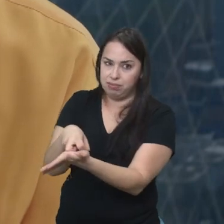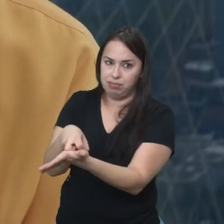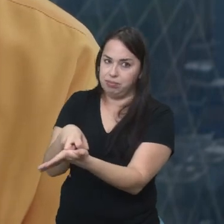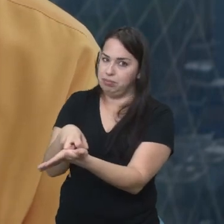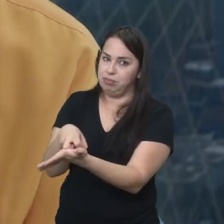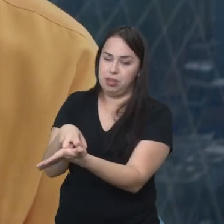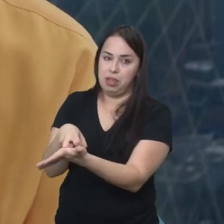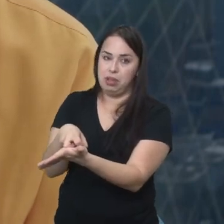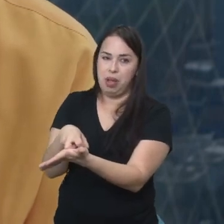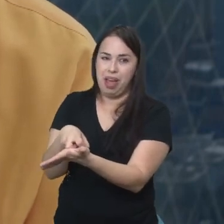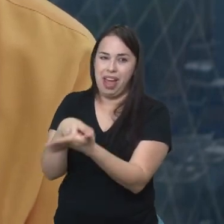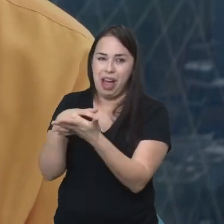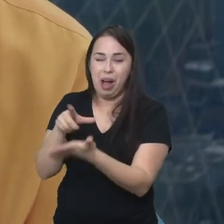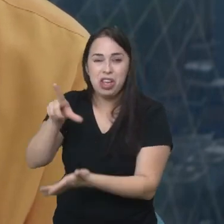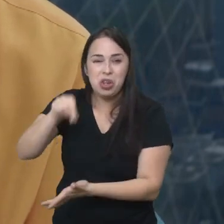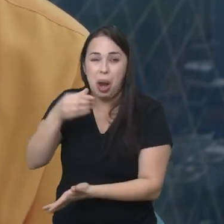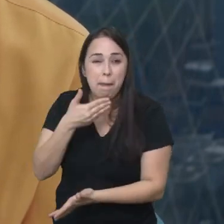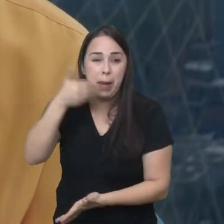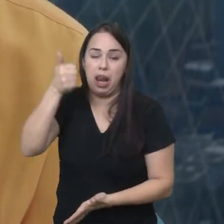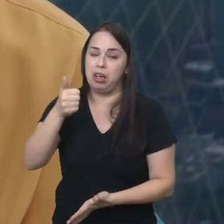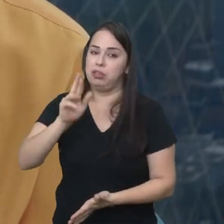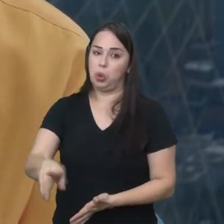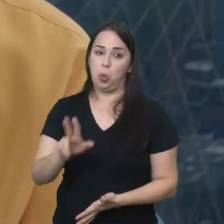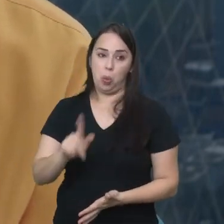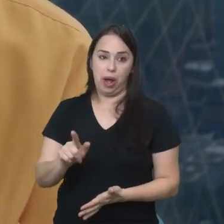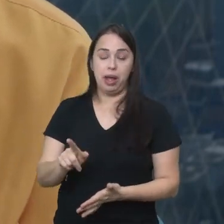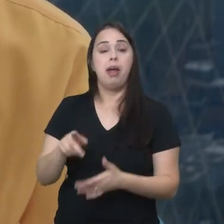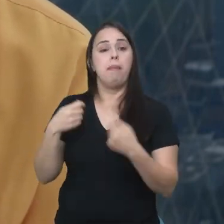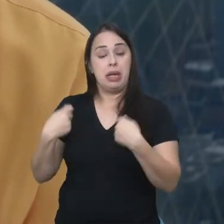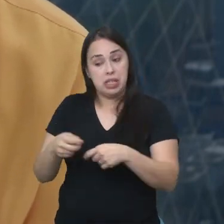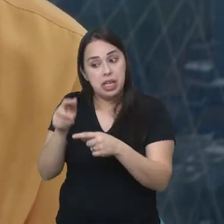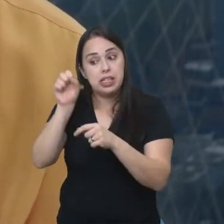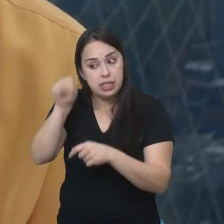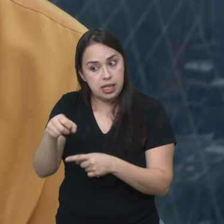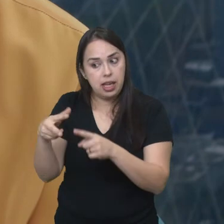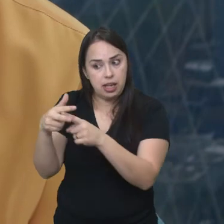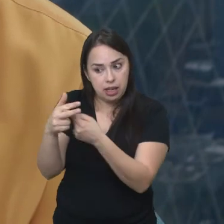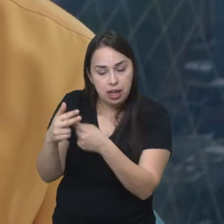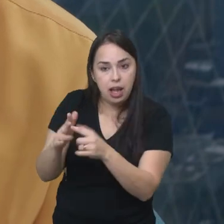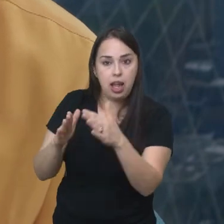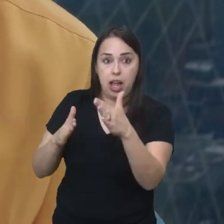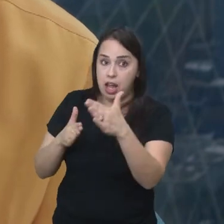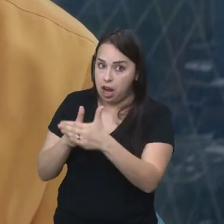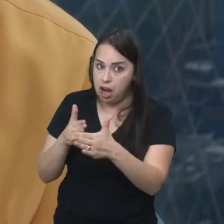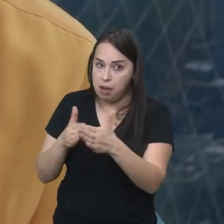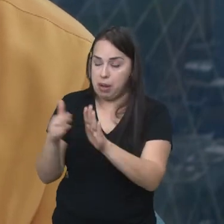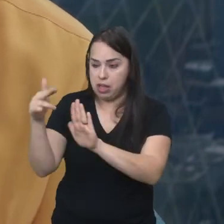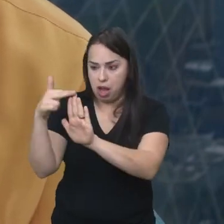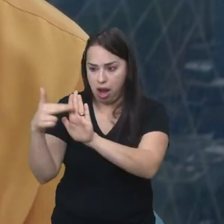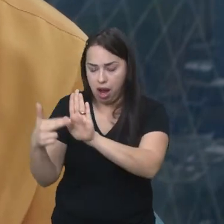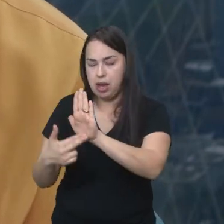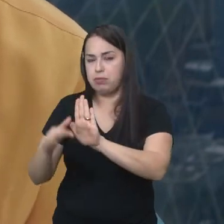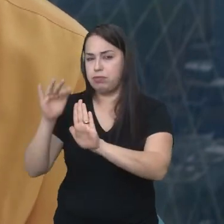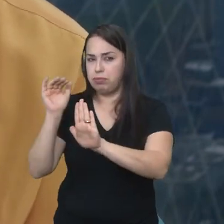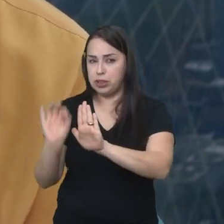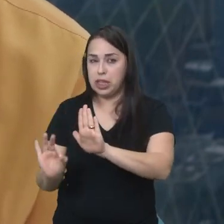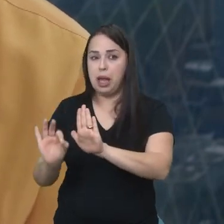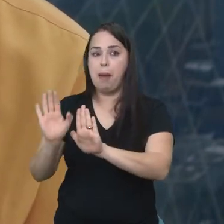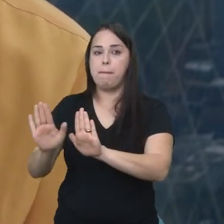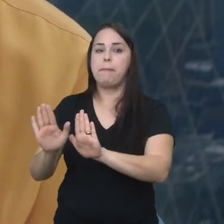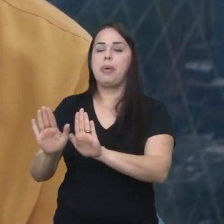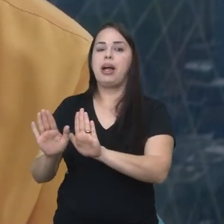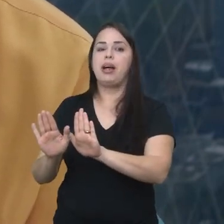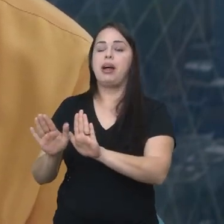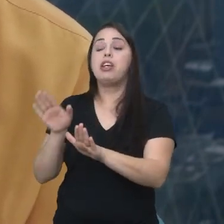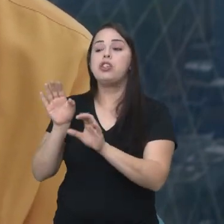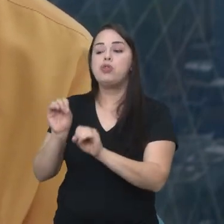Tem que, sim, corrigir, né, pôr limites, mas sempre com na maneira, trazendo como forma educativa, né? Dizer que